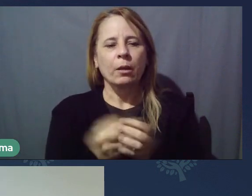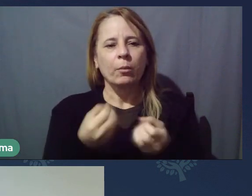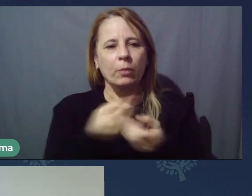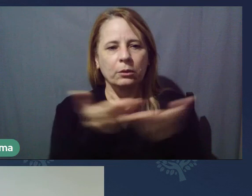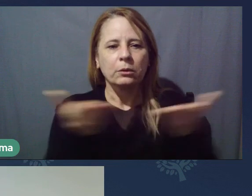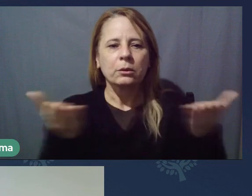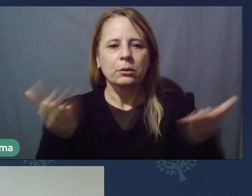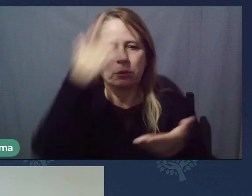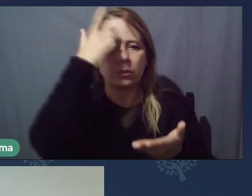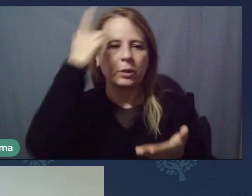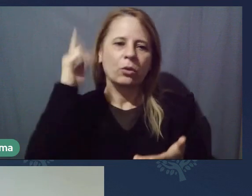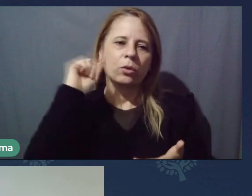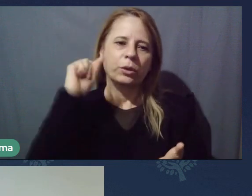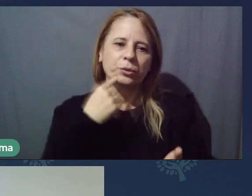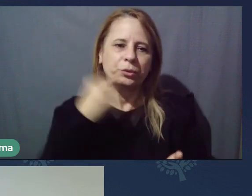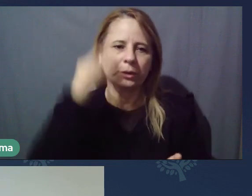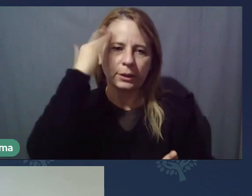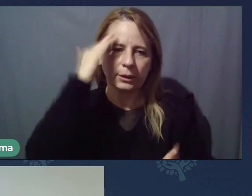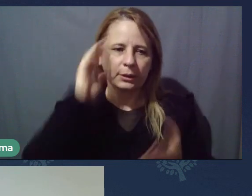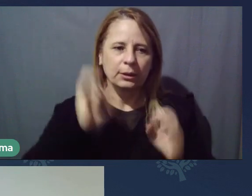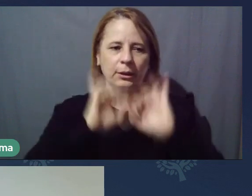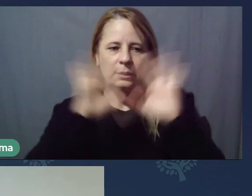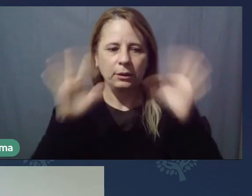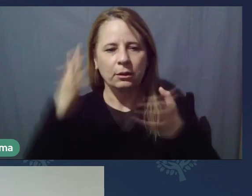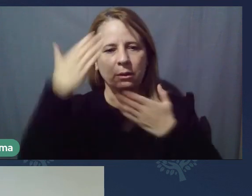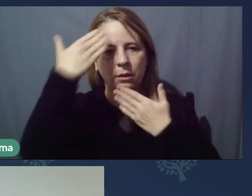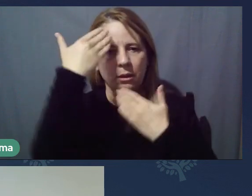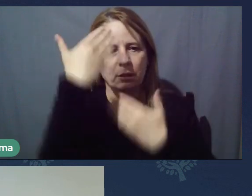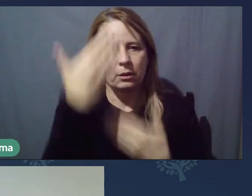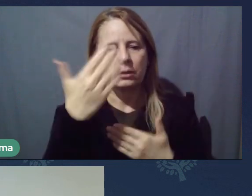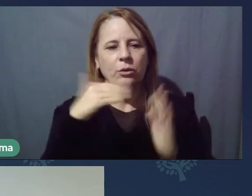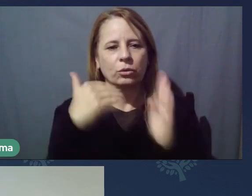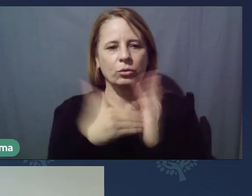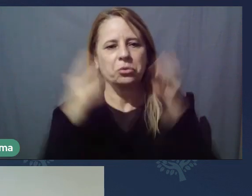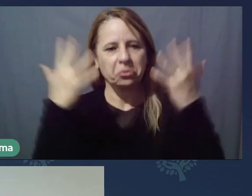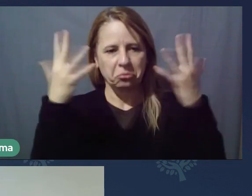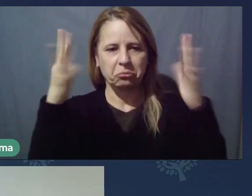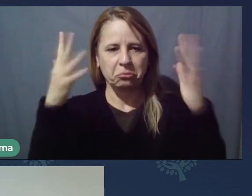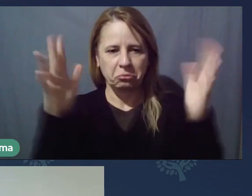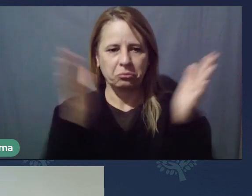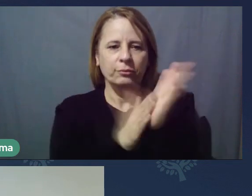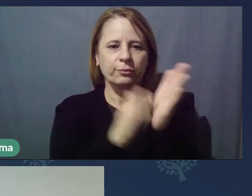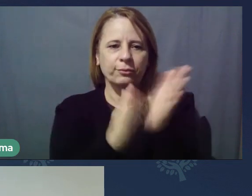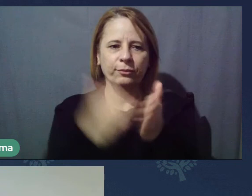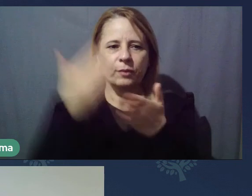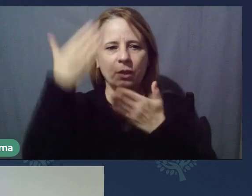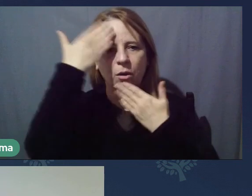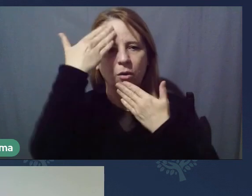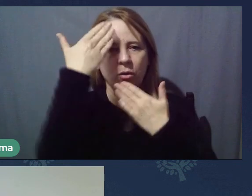todo mundo, e eu agradeço, parabenizo mais uma vez pela situação. Muito